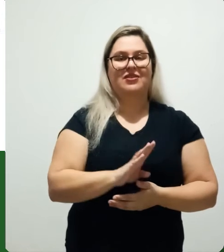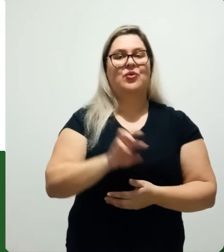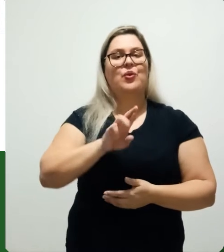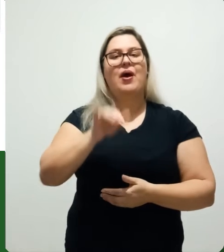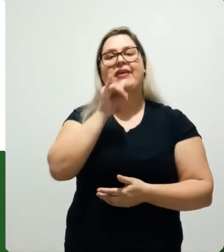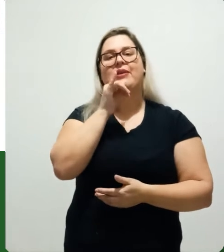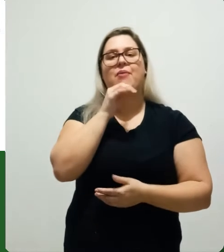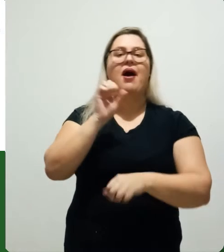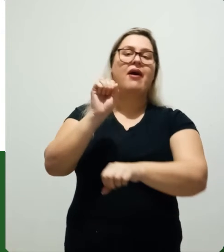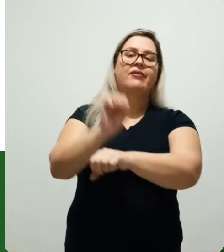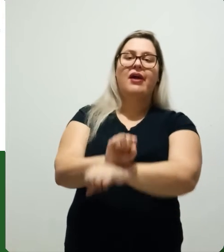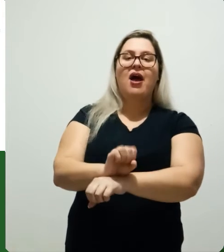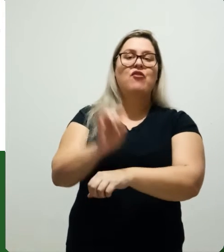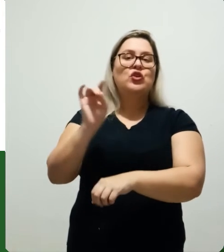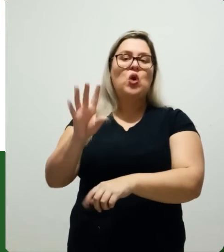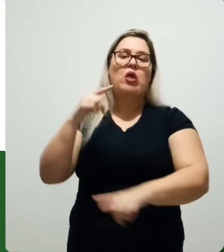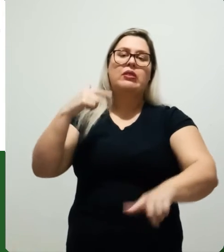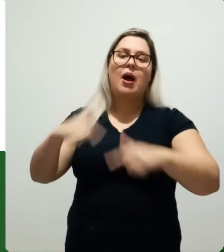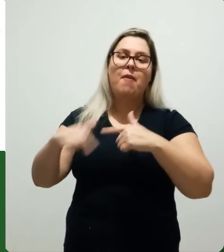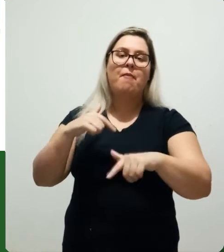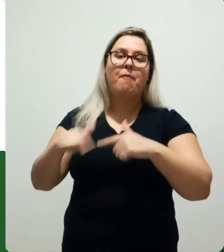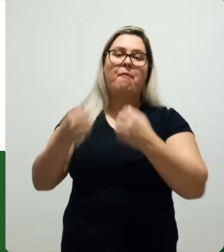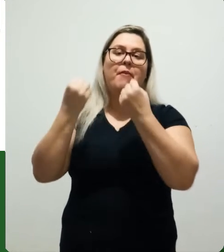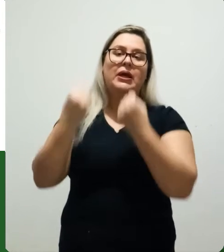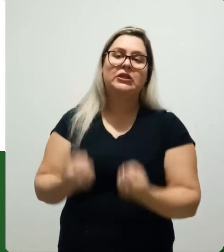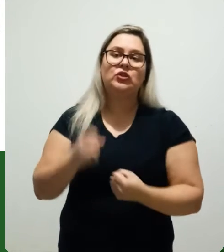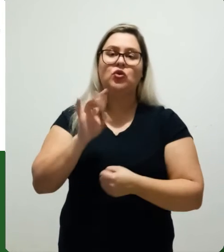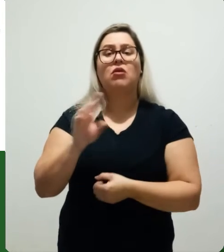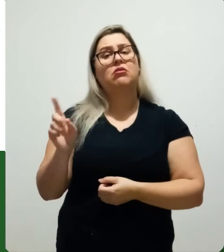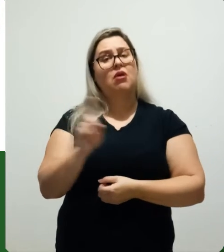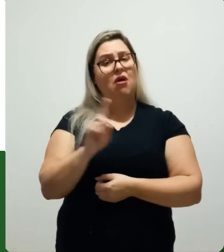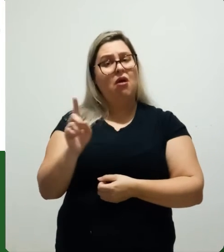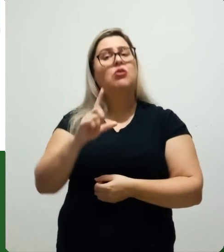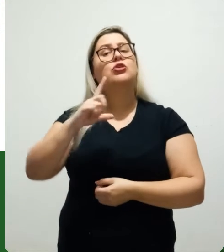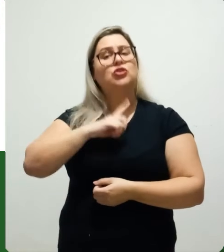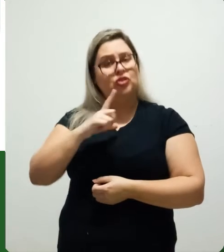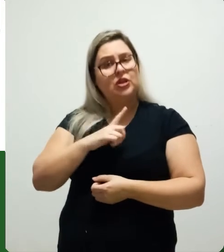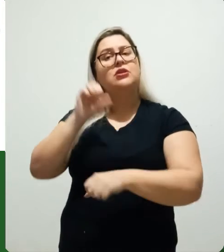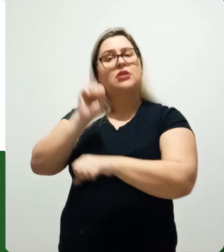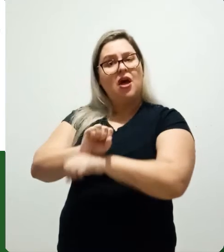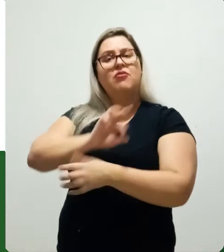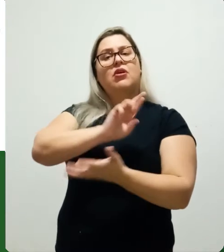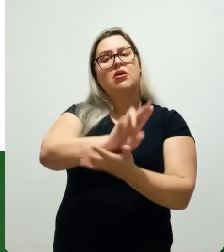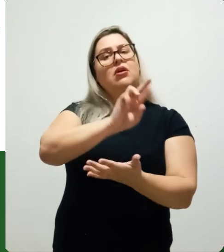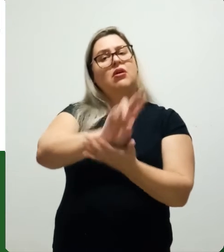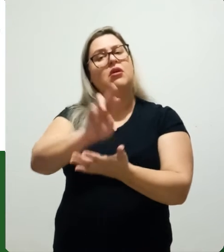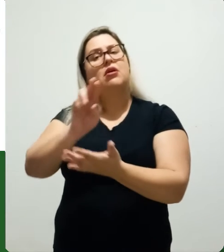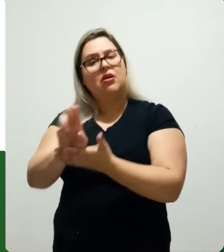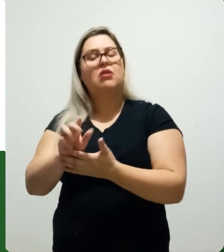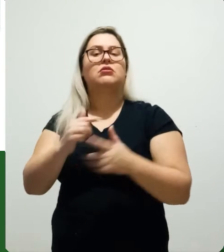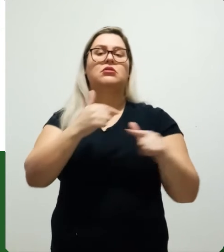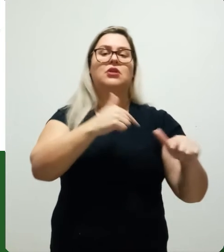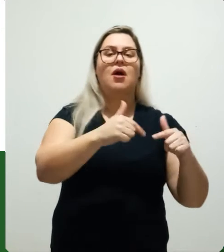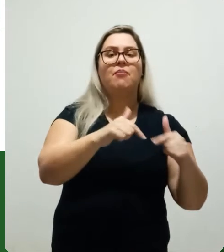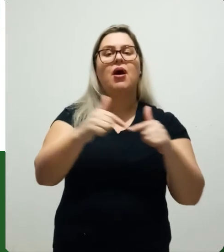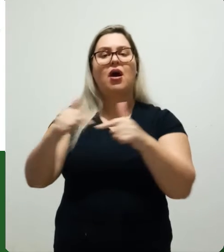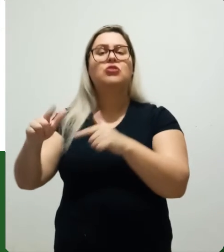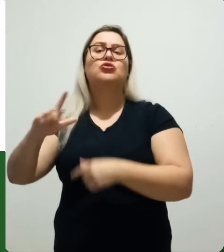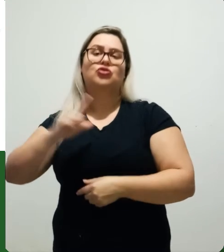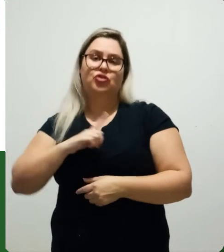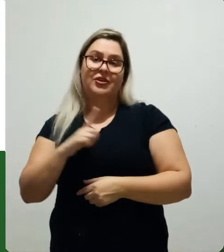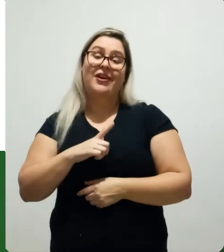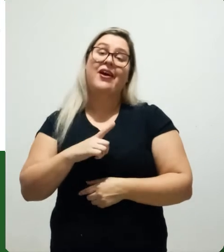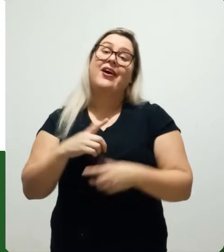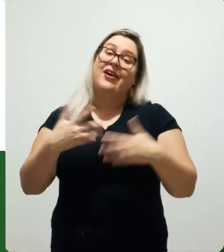era simplesmente, o escravo era só o cara que fazia o trabalho pesado. Não, o escravo desempenhava diferentes funções. Isso acabava